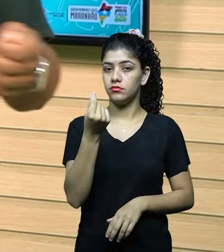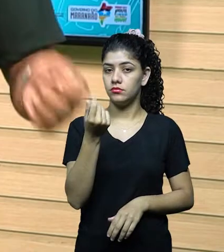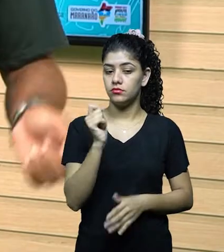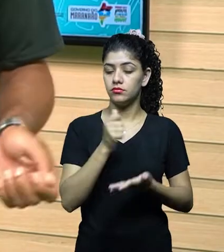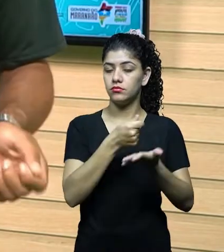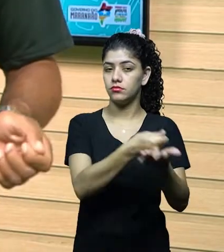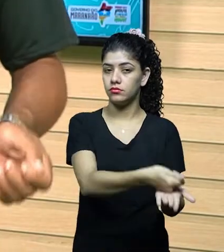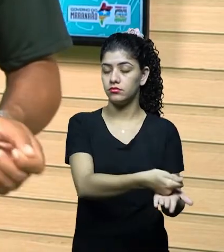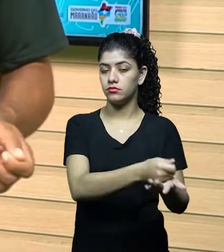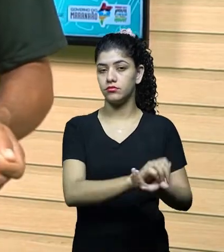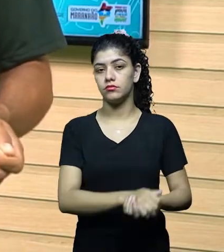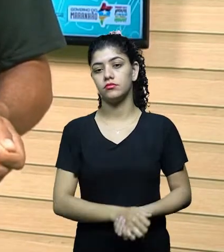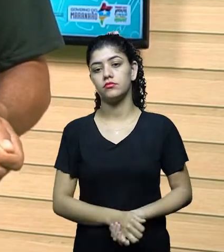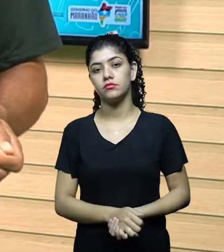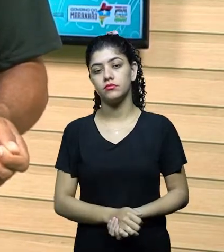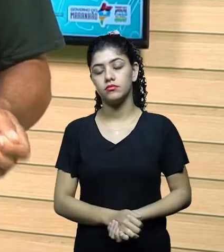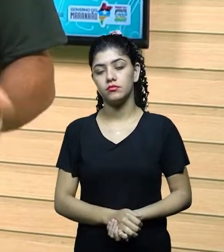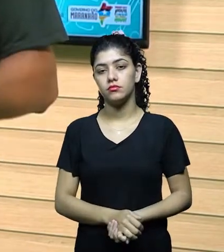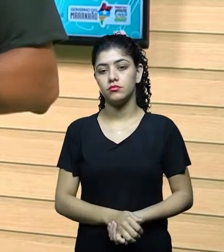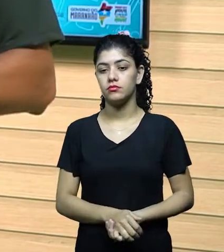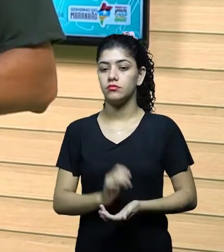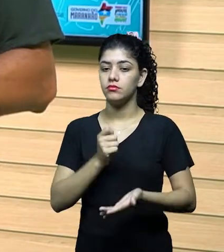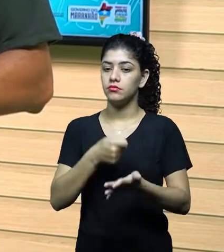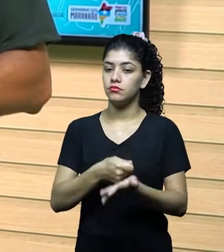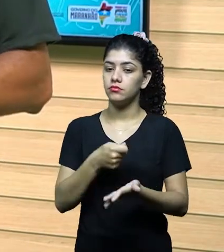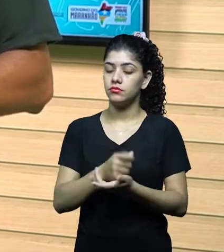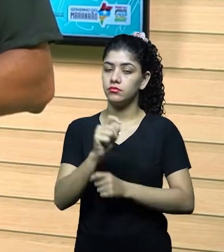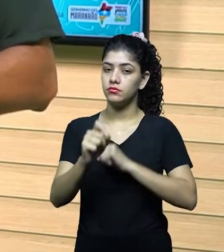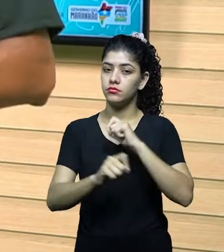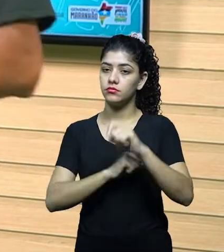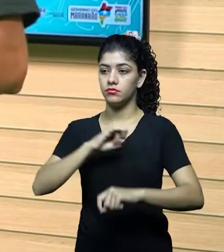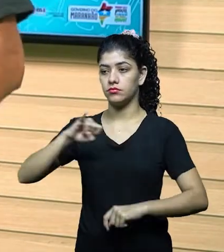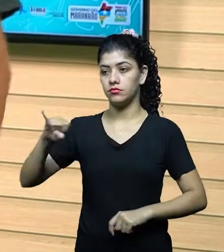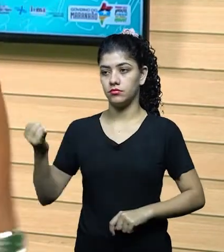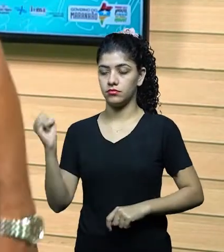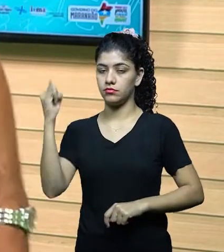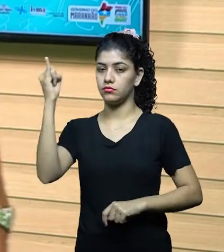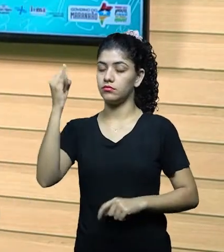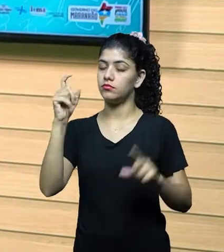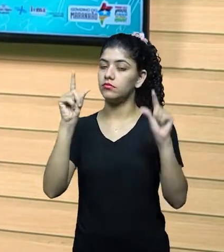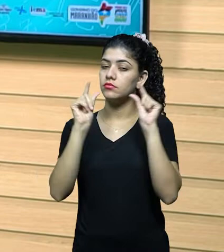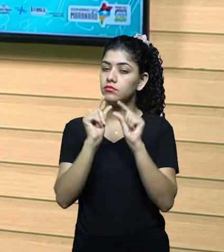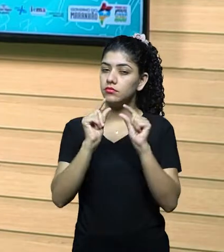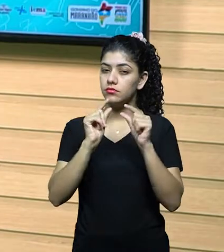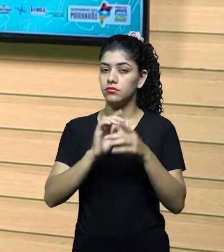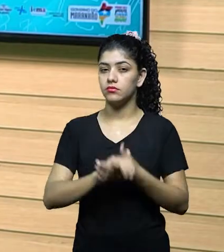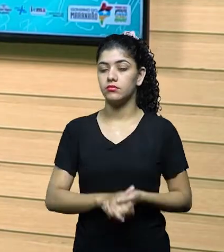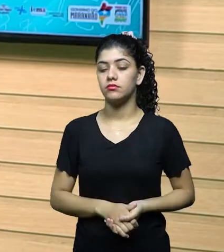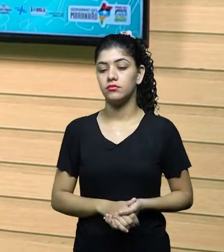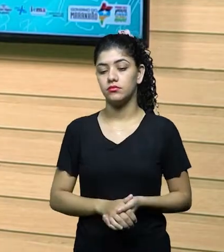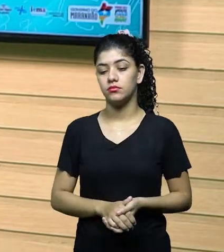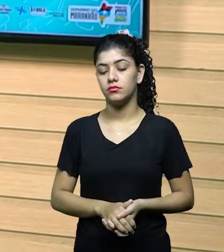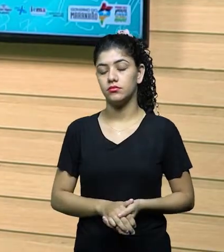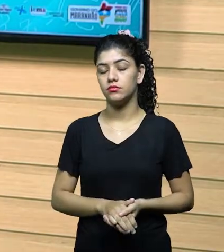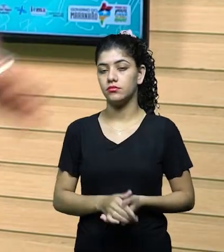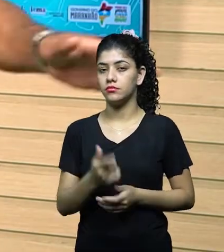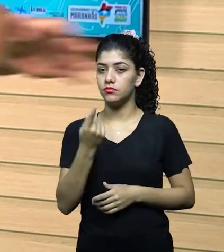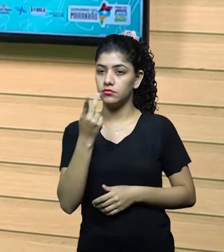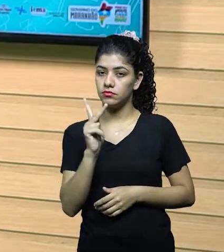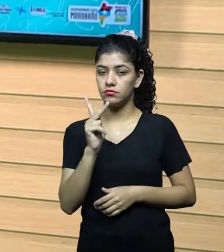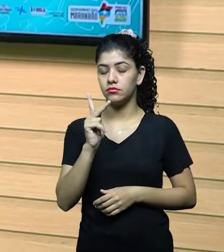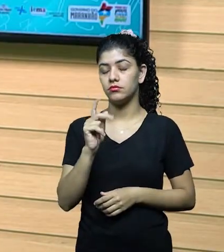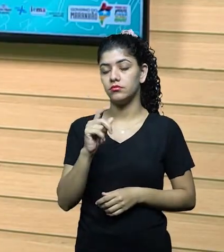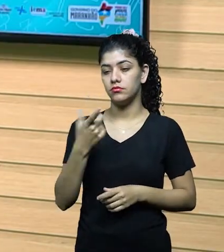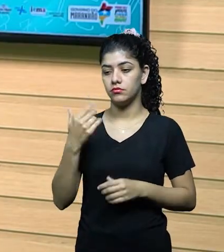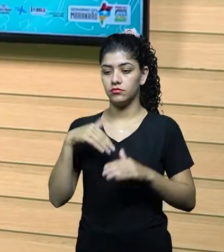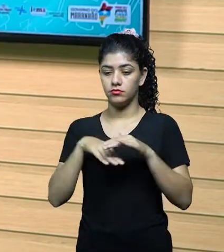que você depositou na poupança e te paga uma taxa de juros muito pequena para o seu dinheiro estar